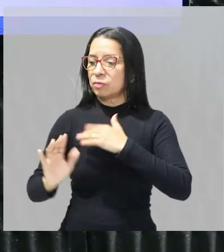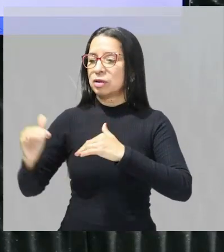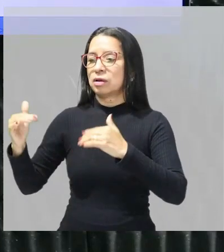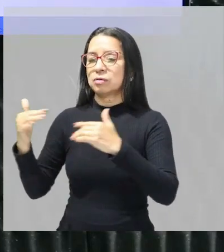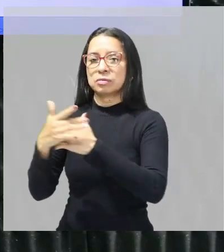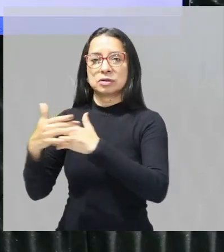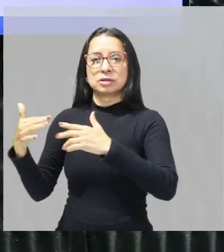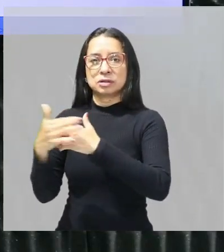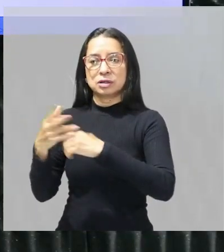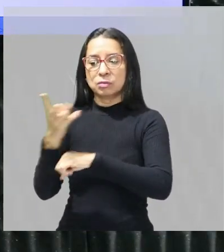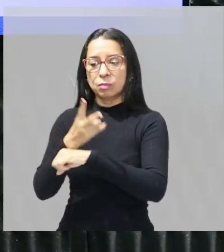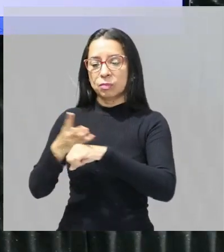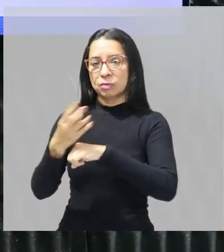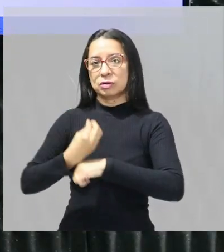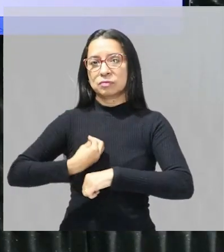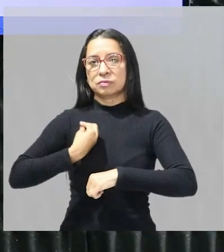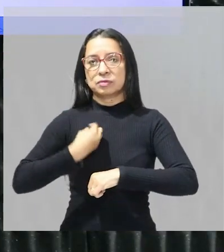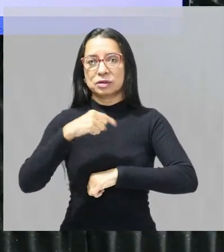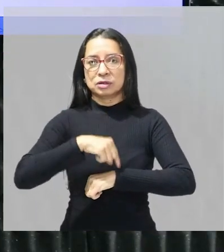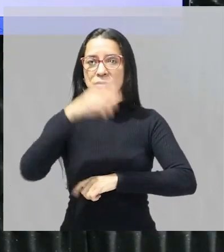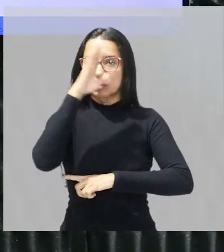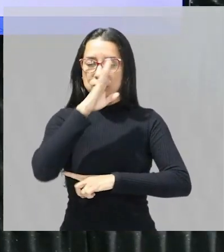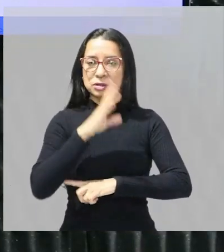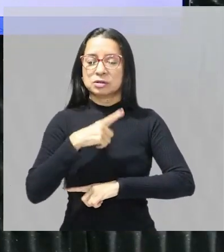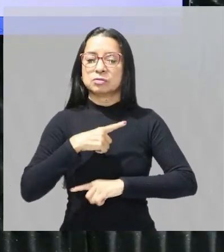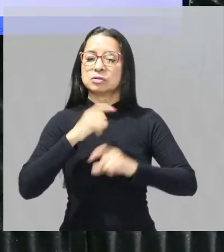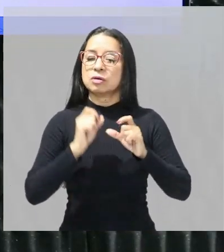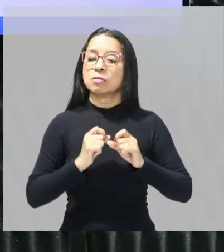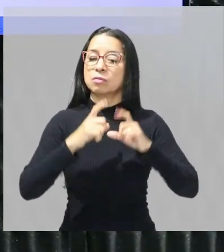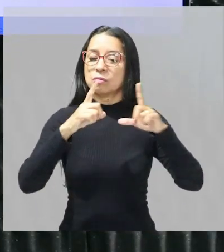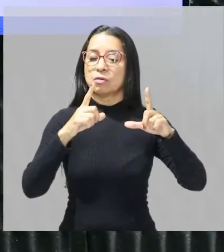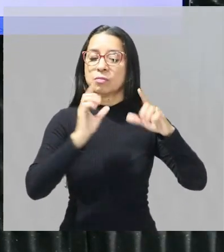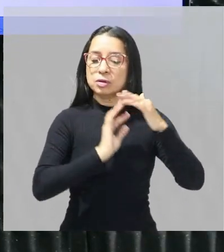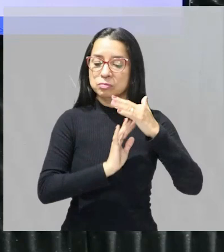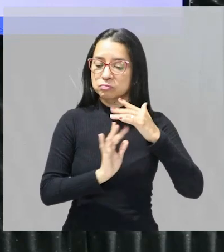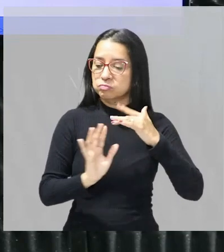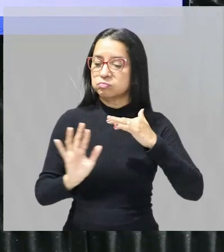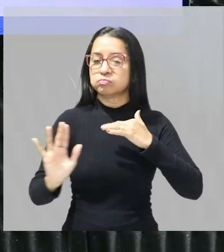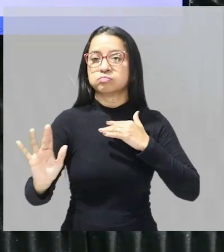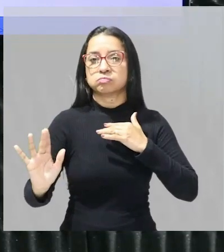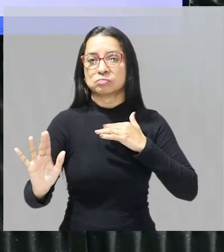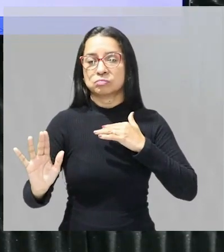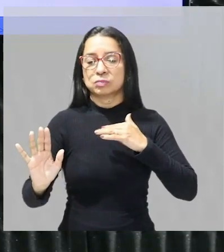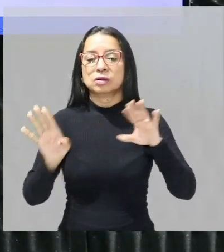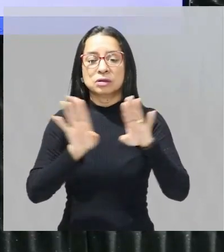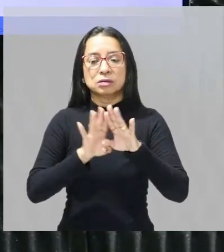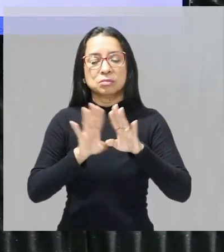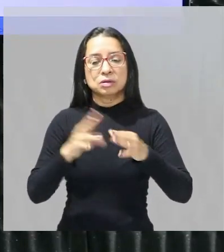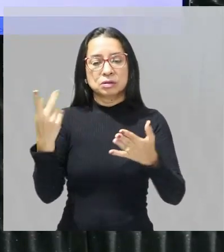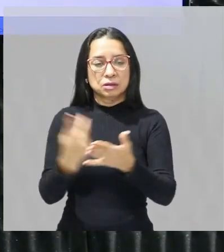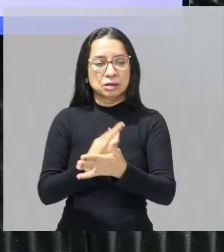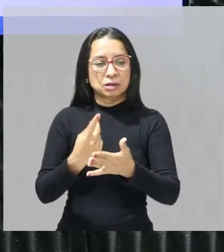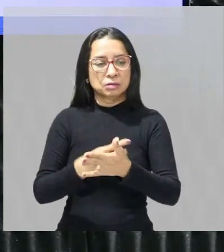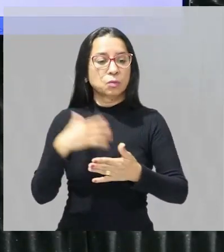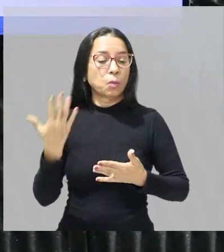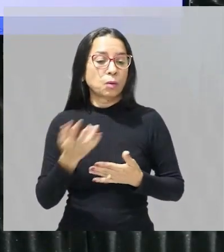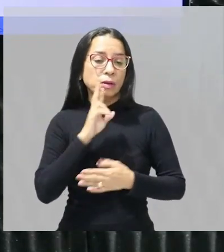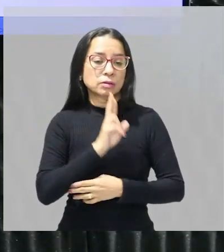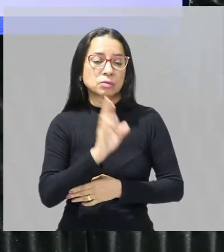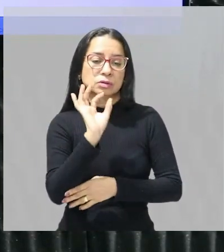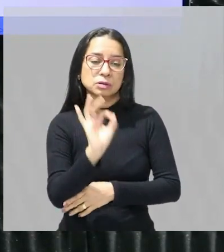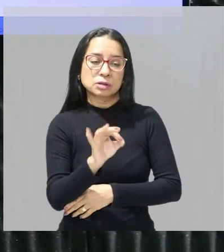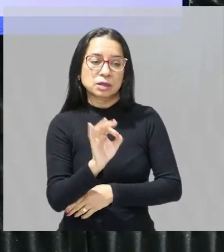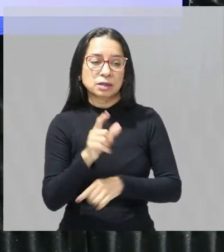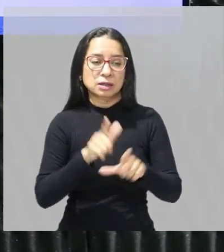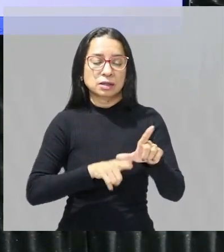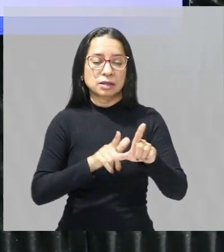de sobrevivência. Então, no caso do Brasil, nós vamos ter um aumento do fluxo migratório. Então, também está errado. Então, qual é o nosso gabarito, Marcos? É